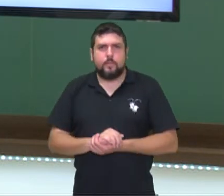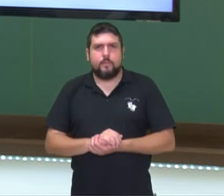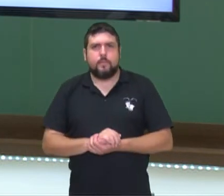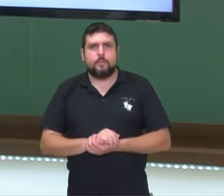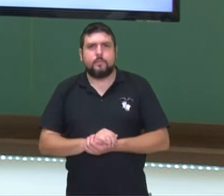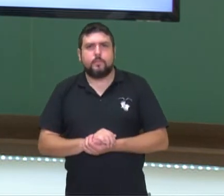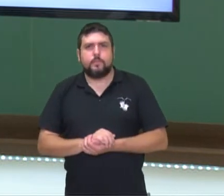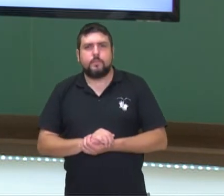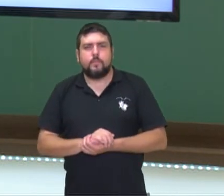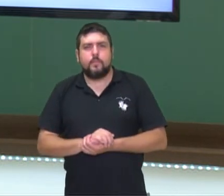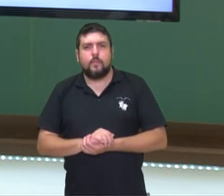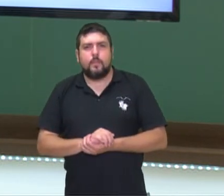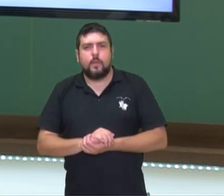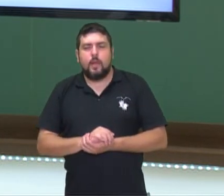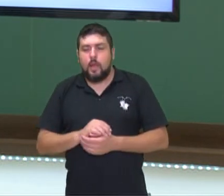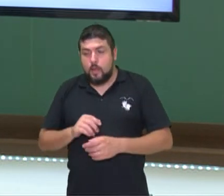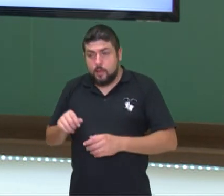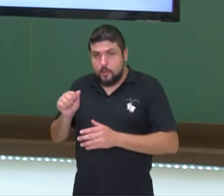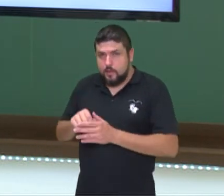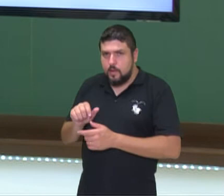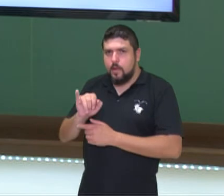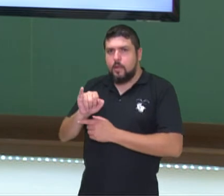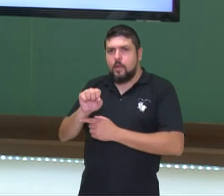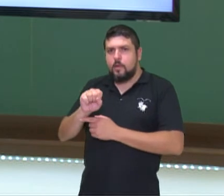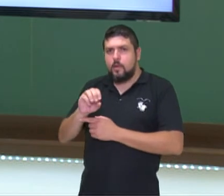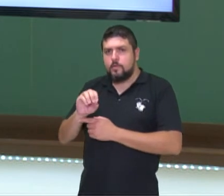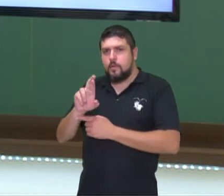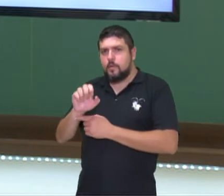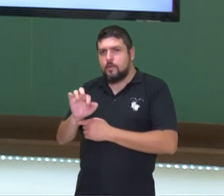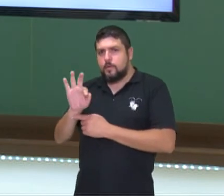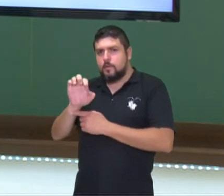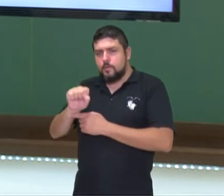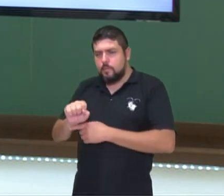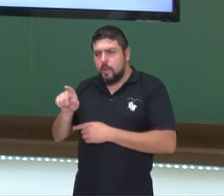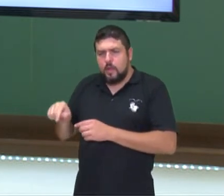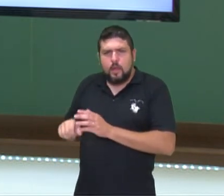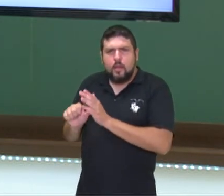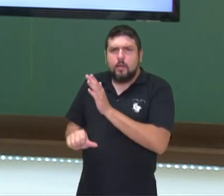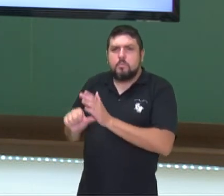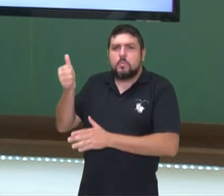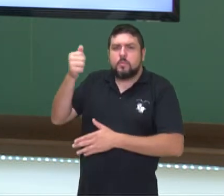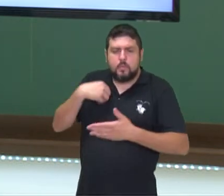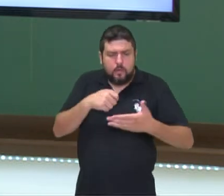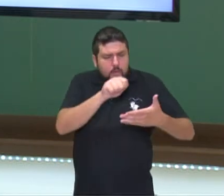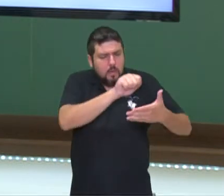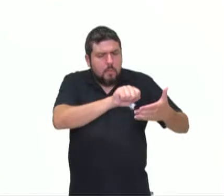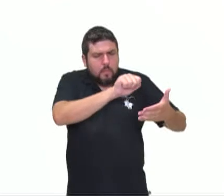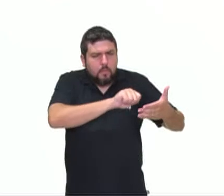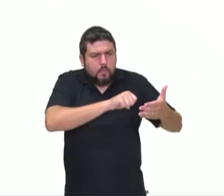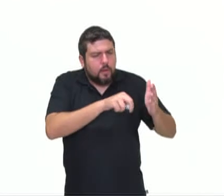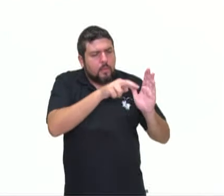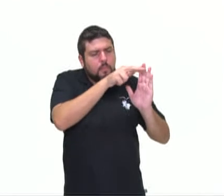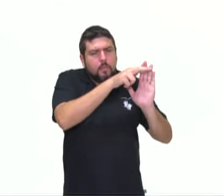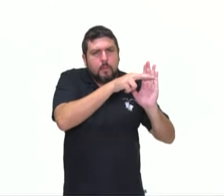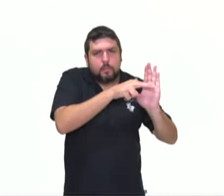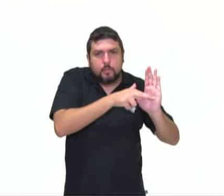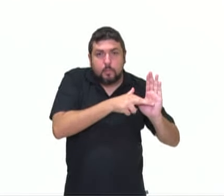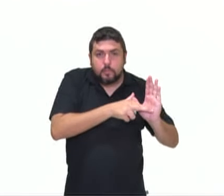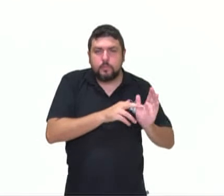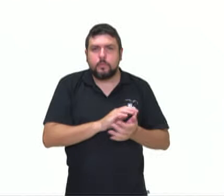a escrever, colocar no papel como se fossem regras, orientações para os seus alunos. Saber discursar